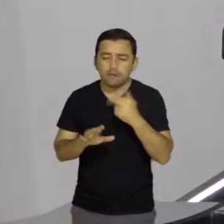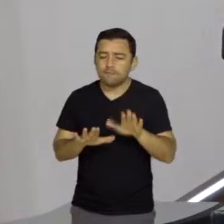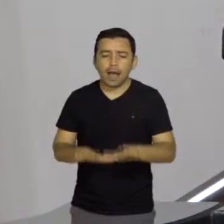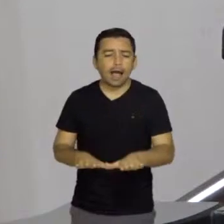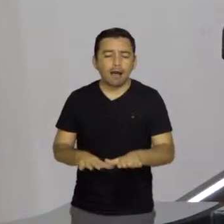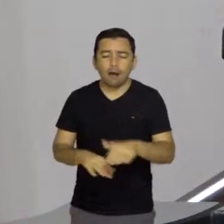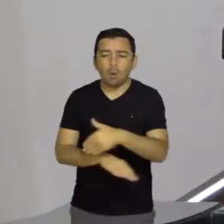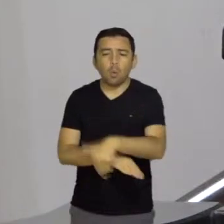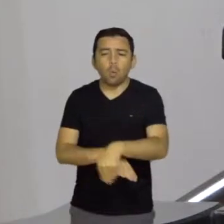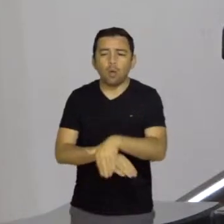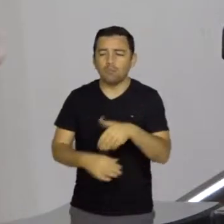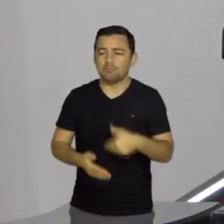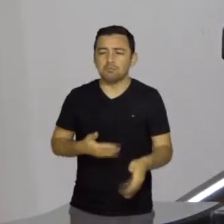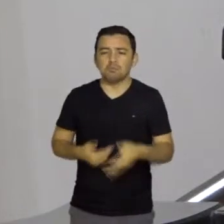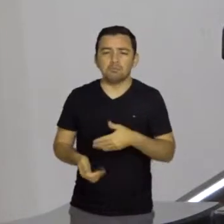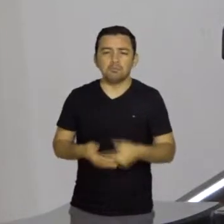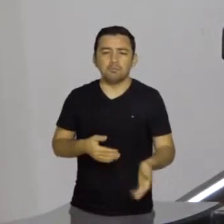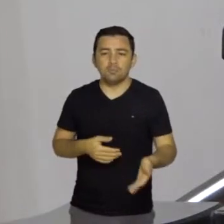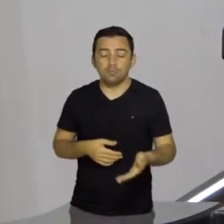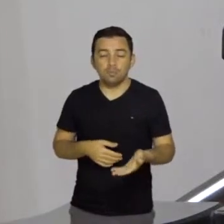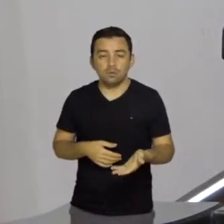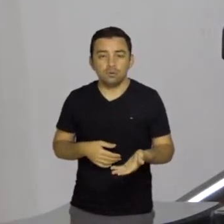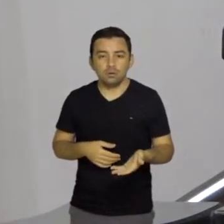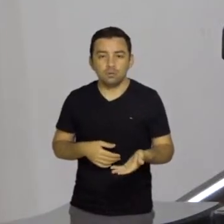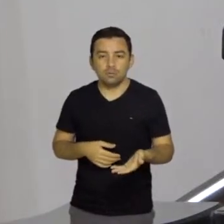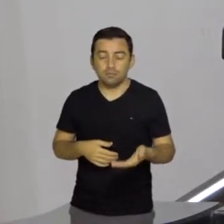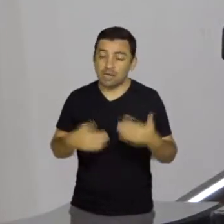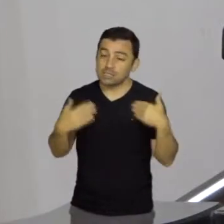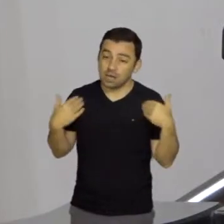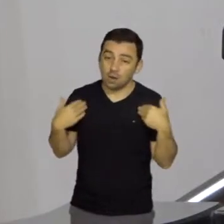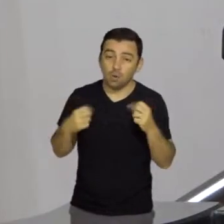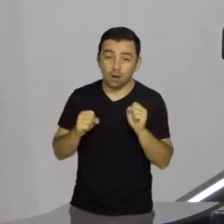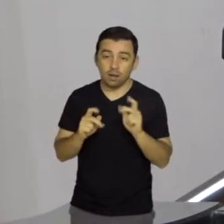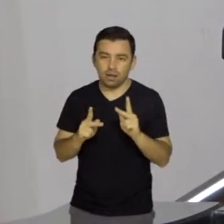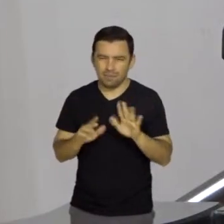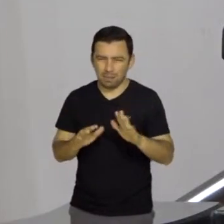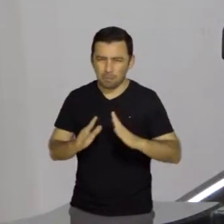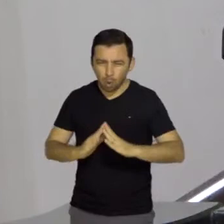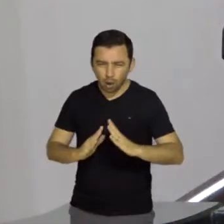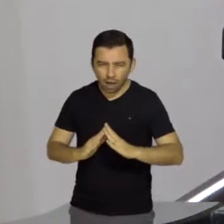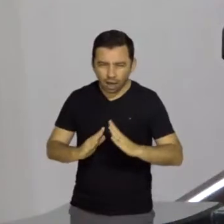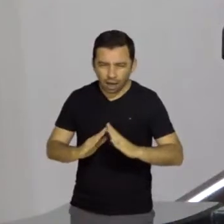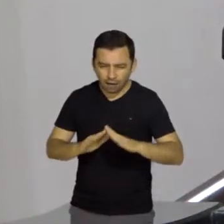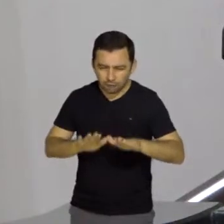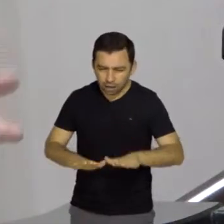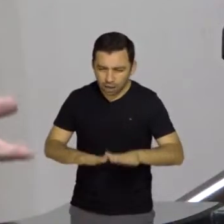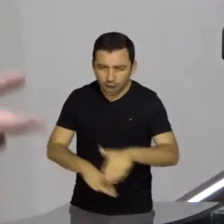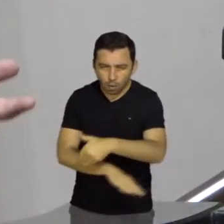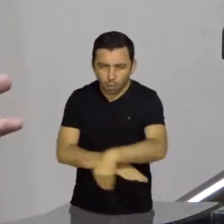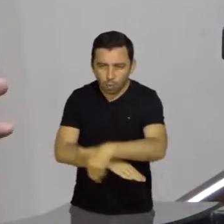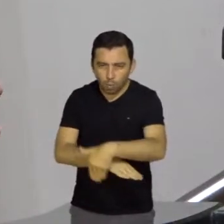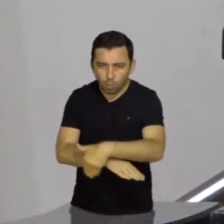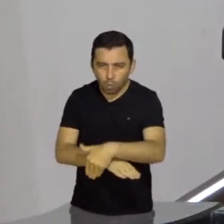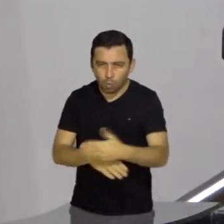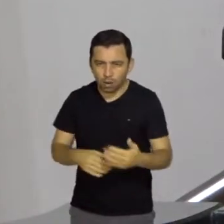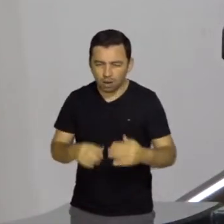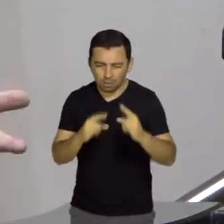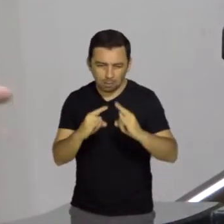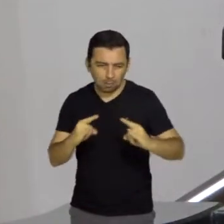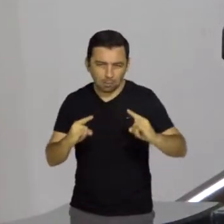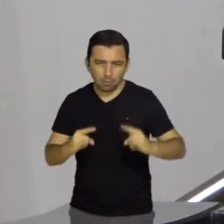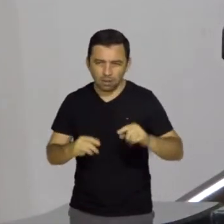ficar. Posso passear, posso fazer o que quiser. Agora, morar, viver, acampar